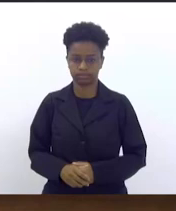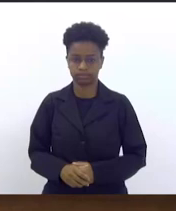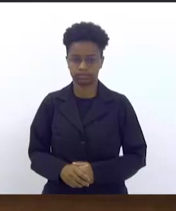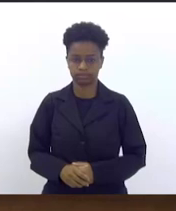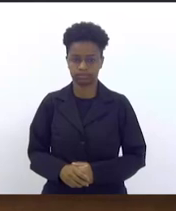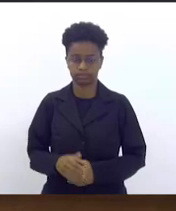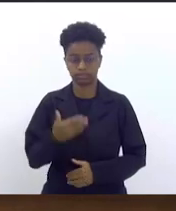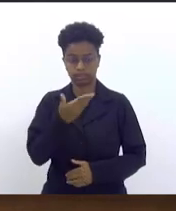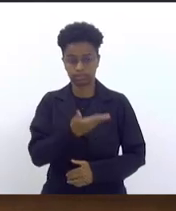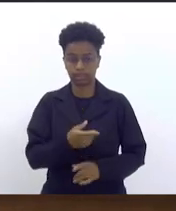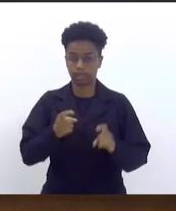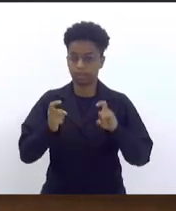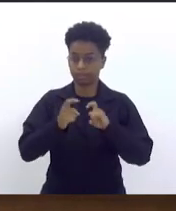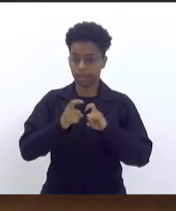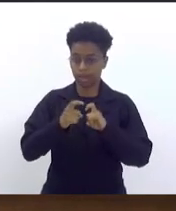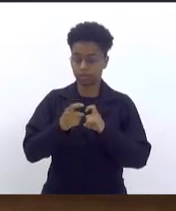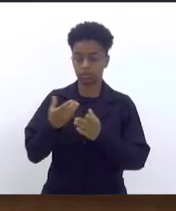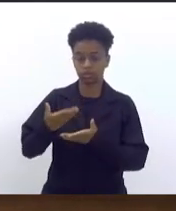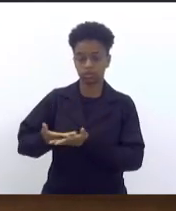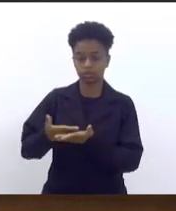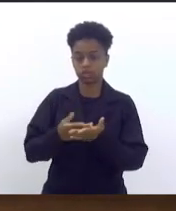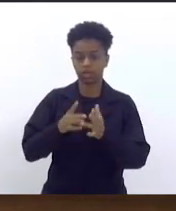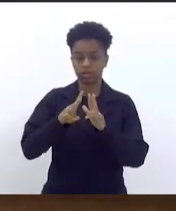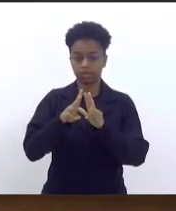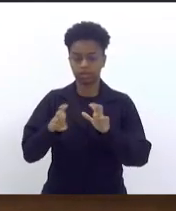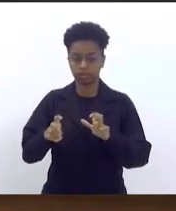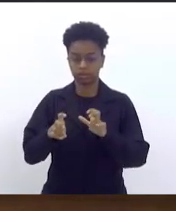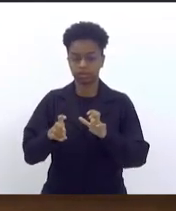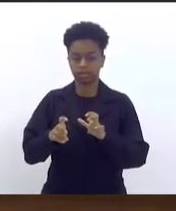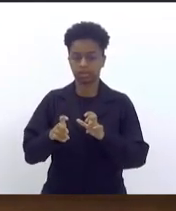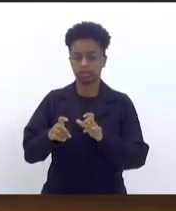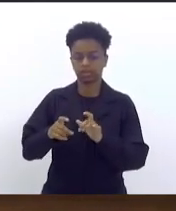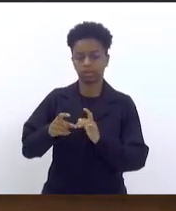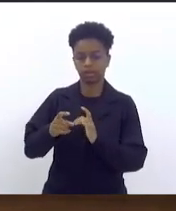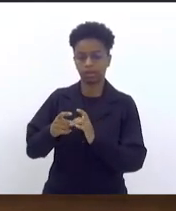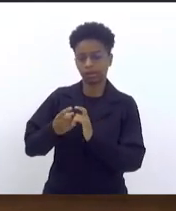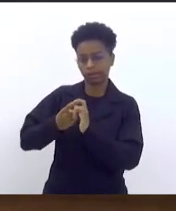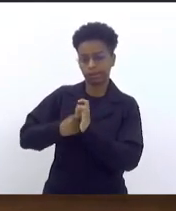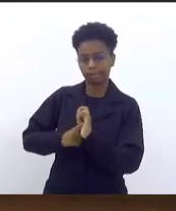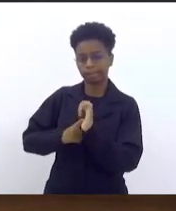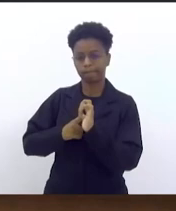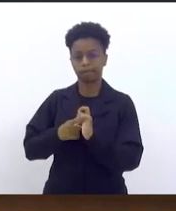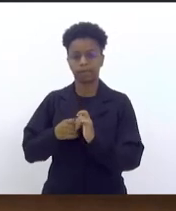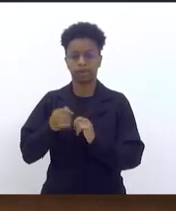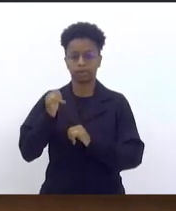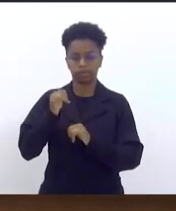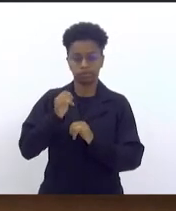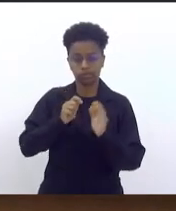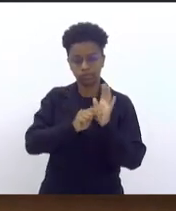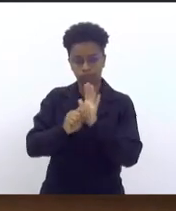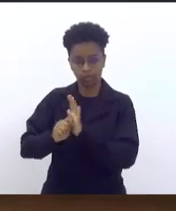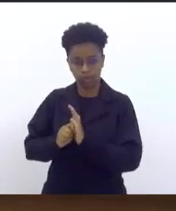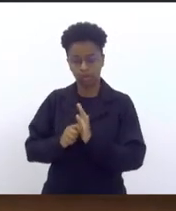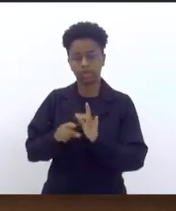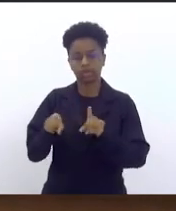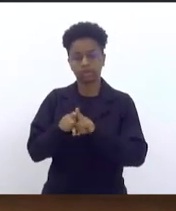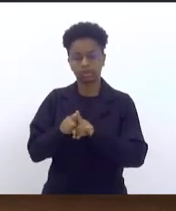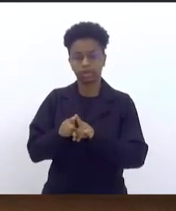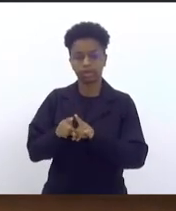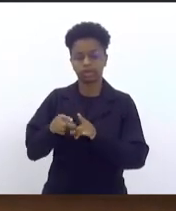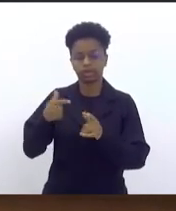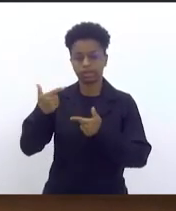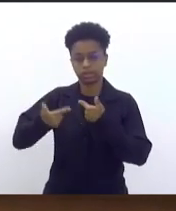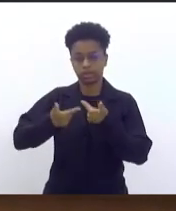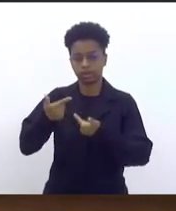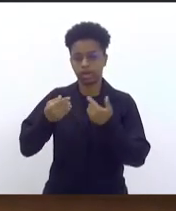ele que é médico especialista na dependência química ele é doutor de ciências no departamento e psiquiatria da Unifesp